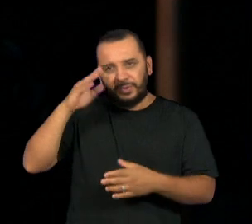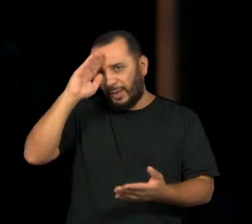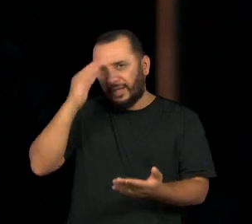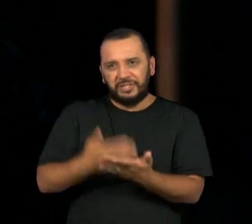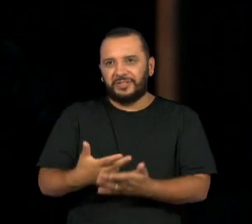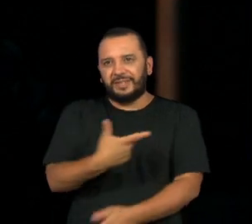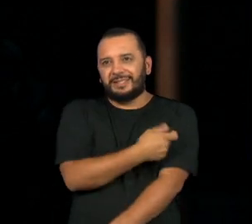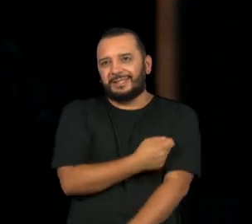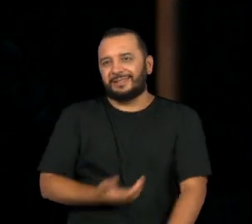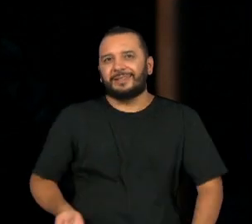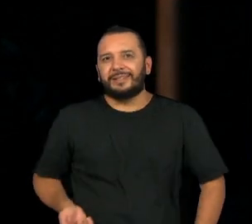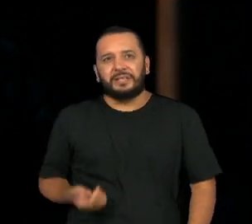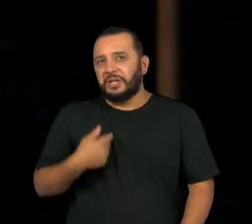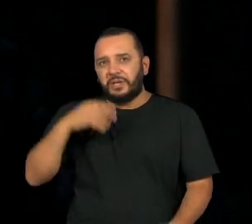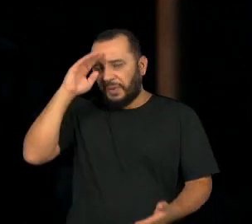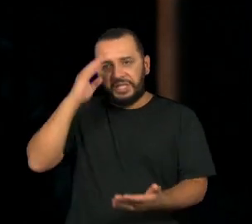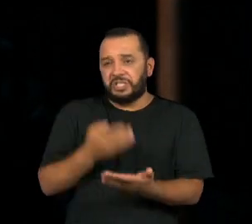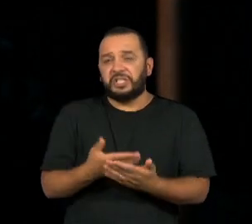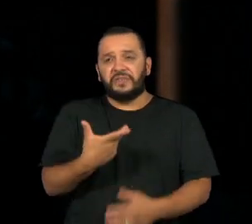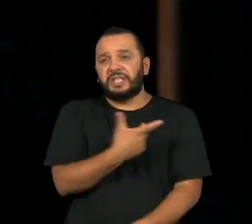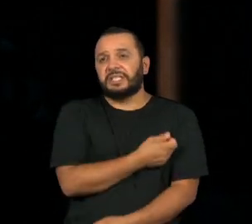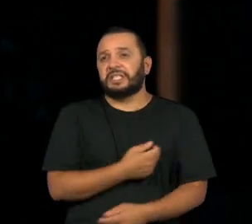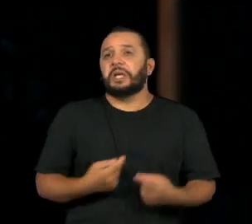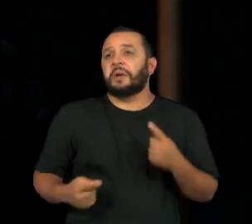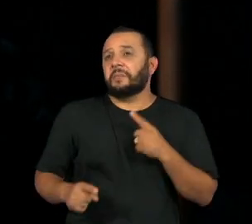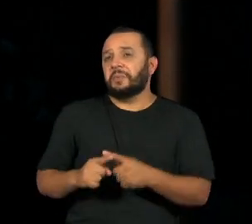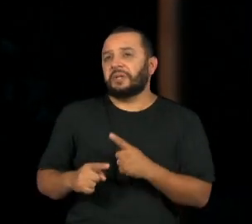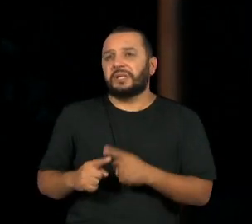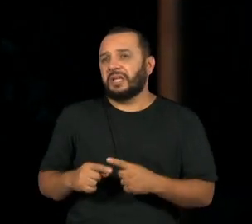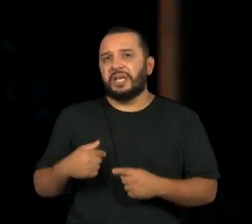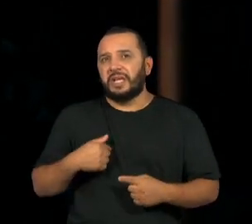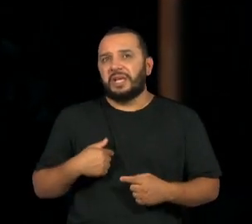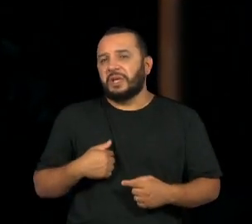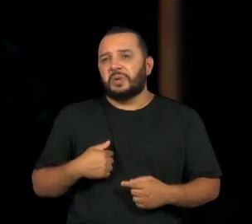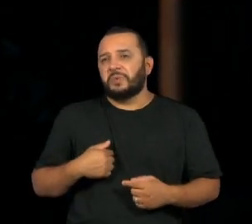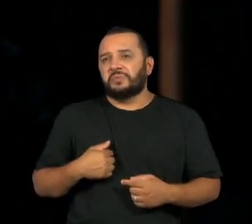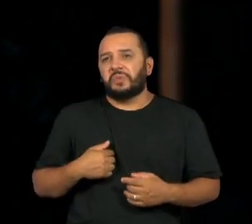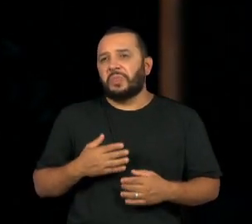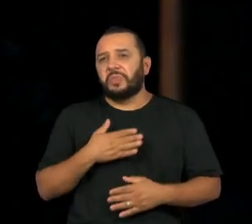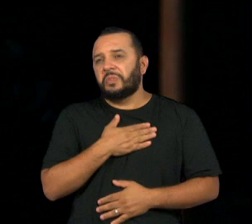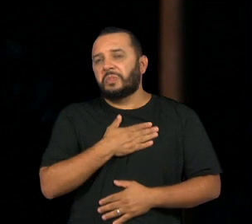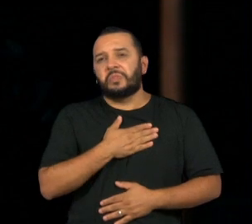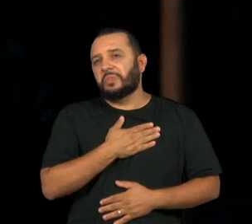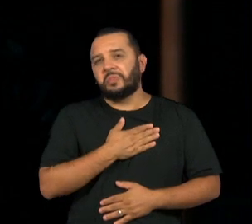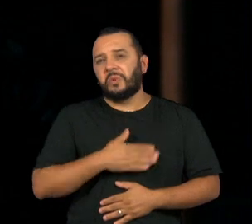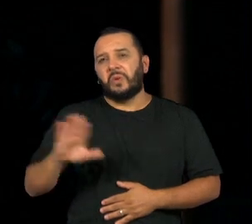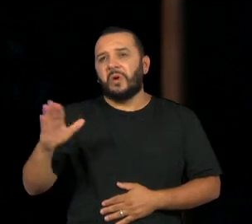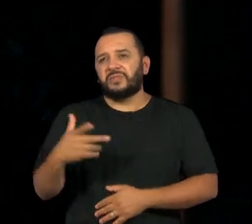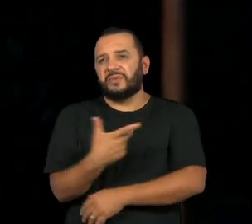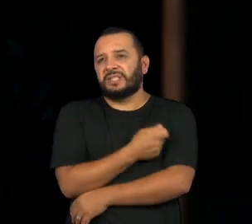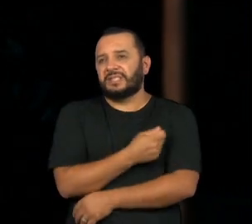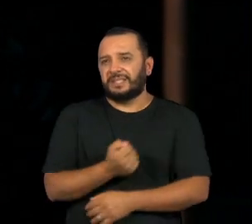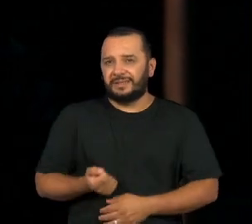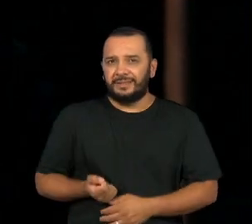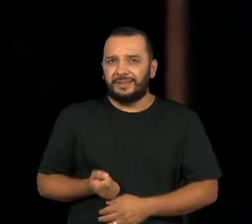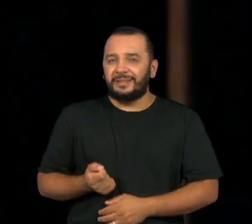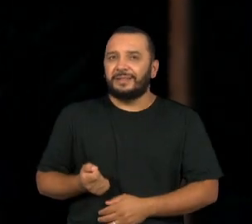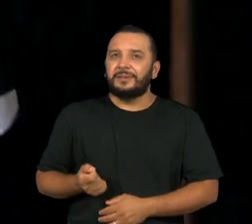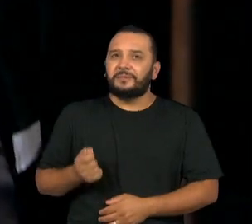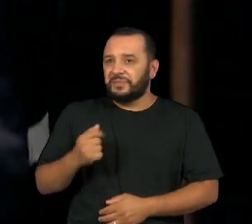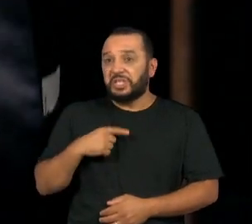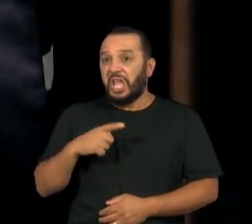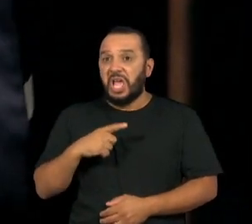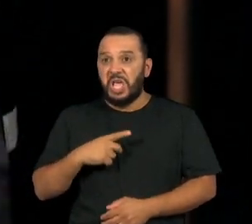não acredita em vacina porque não agrada acreditar na vacina. É porque tem um chip. Tem um